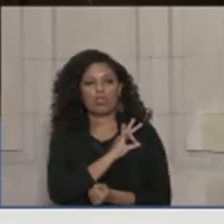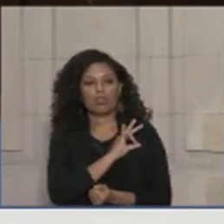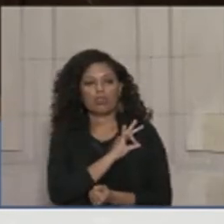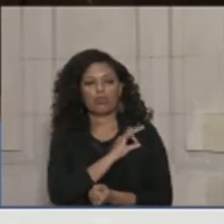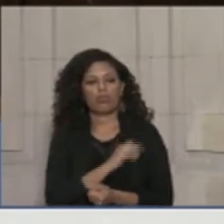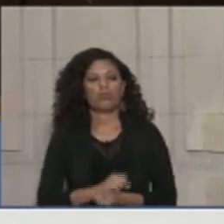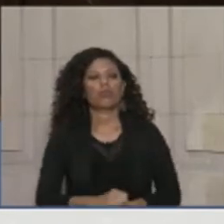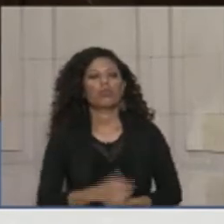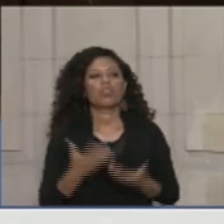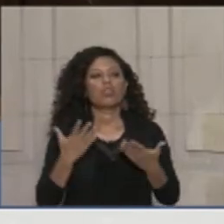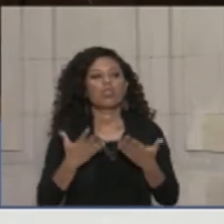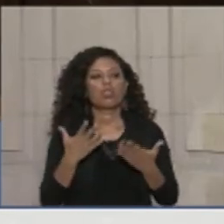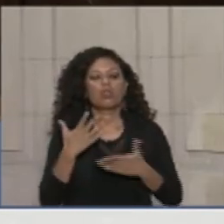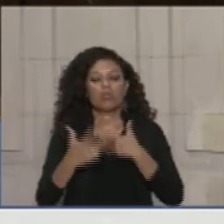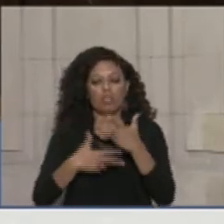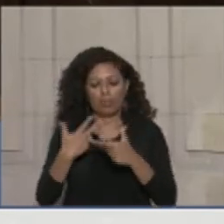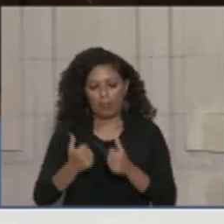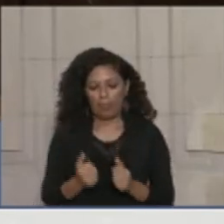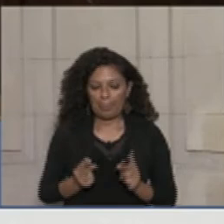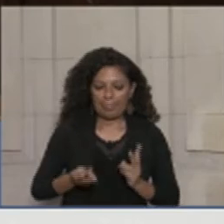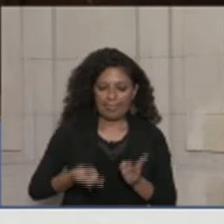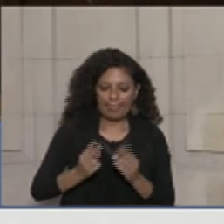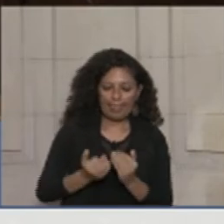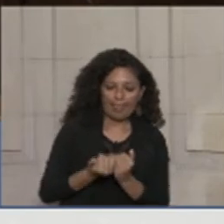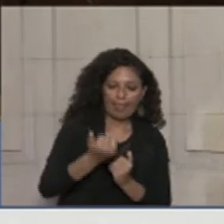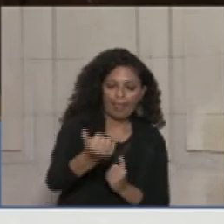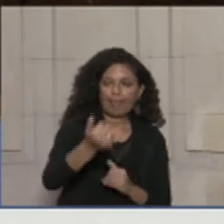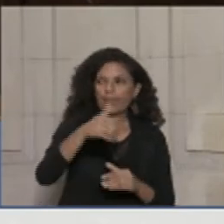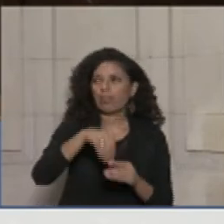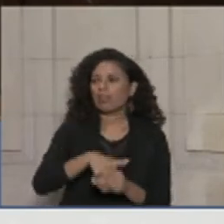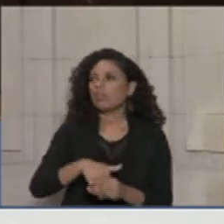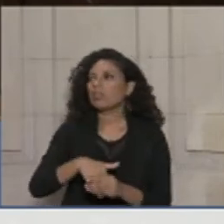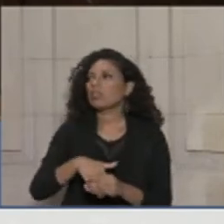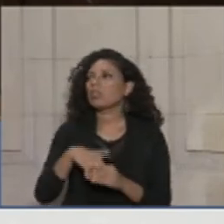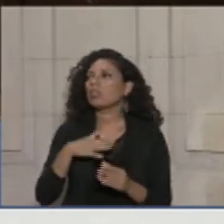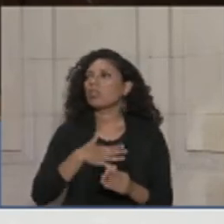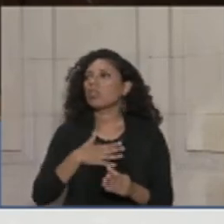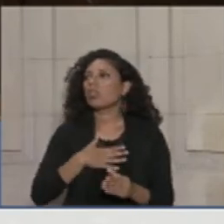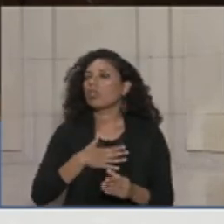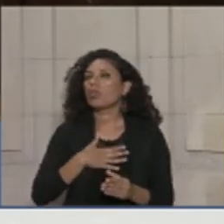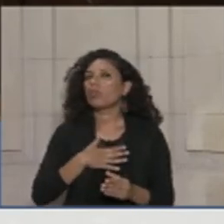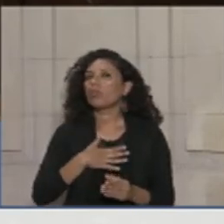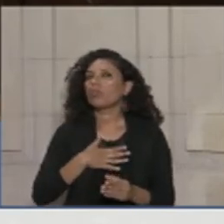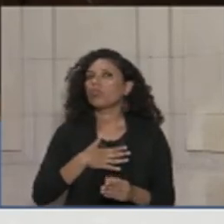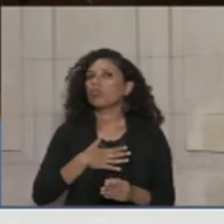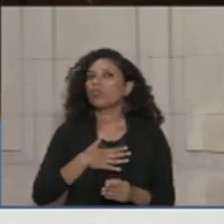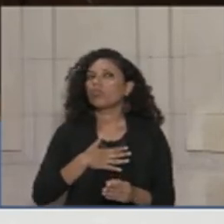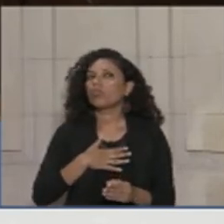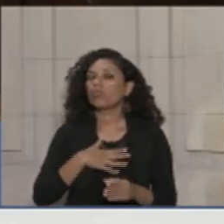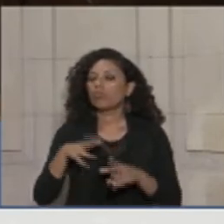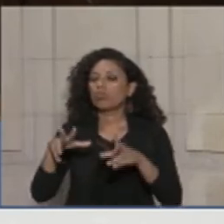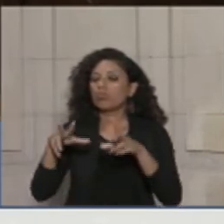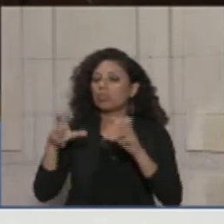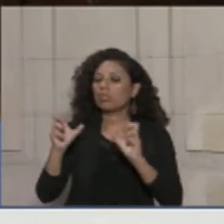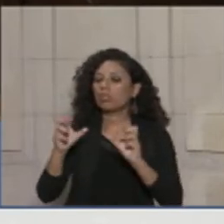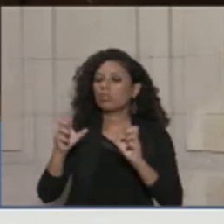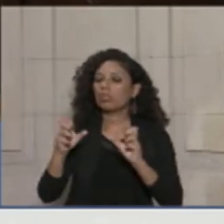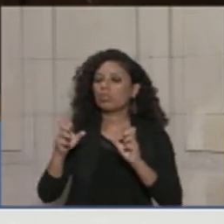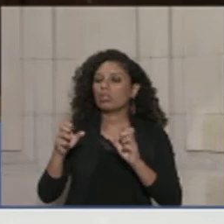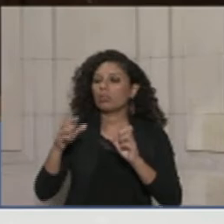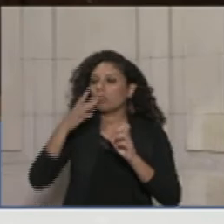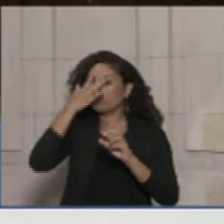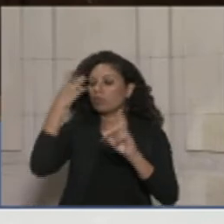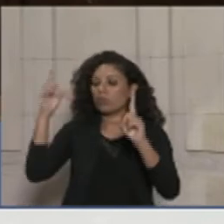seguinte: desde o processo eleitoral, eu tenho sido vítima de ameaças constantes